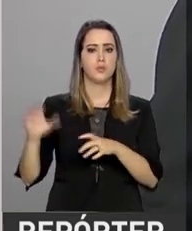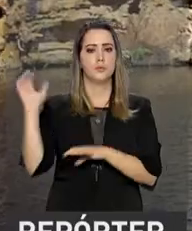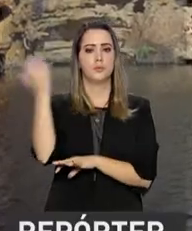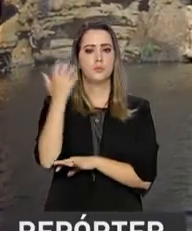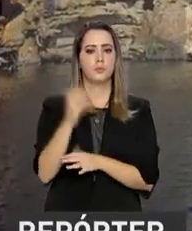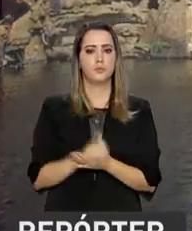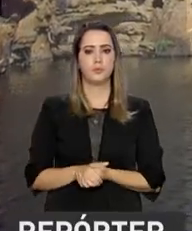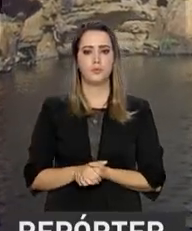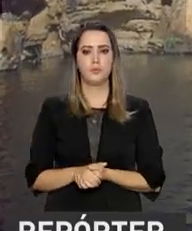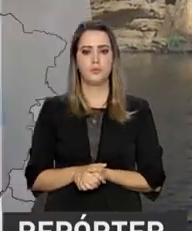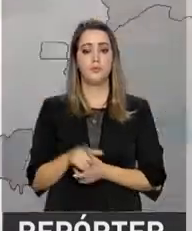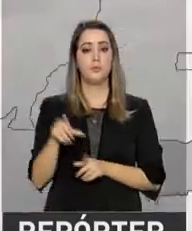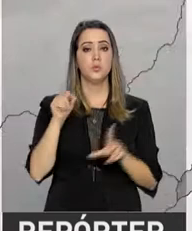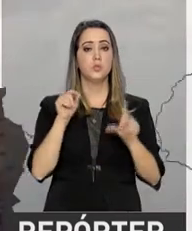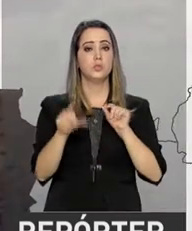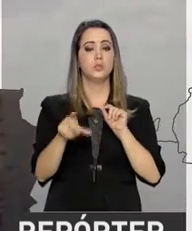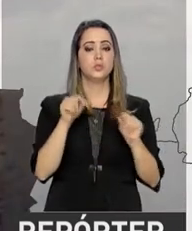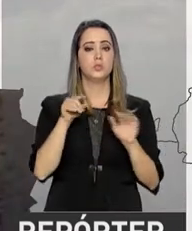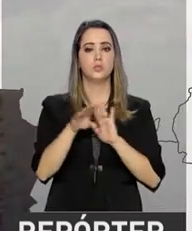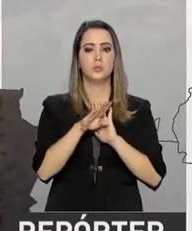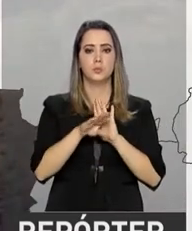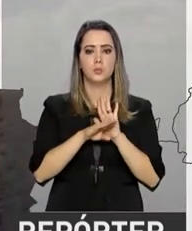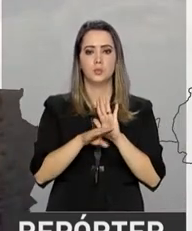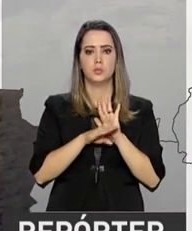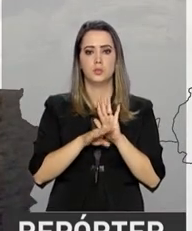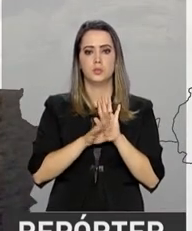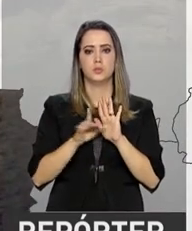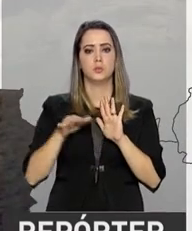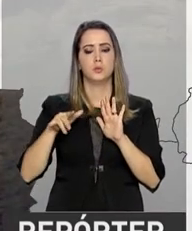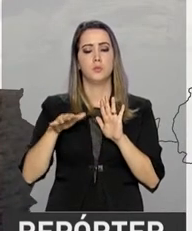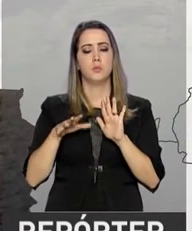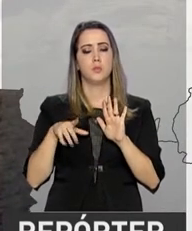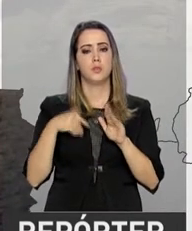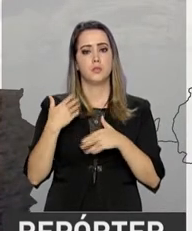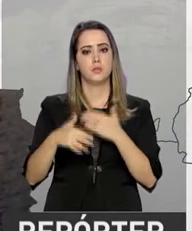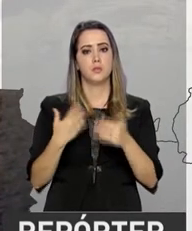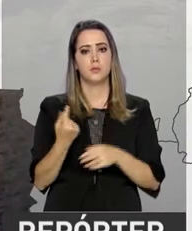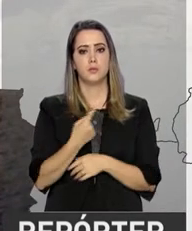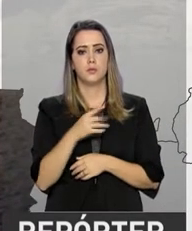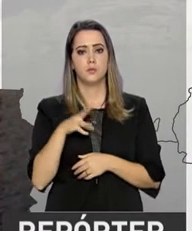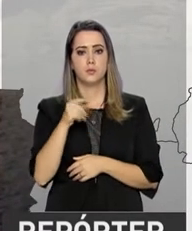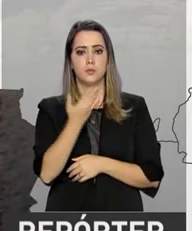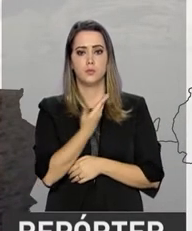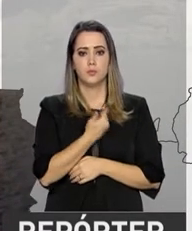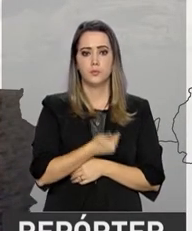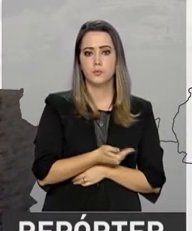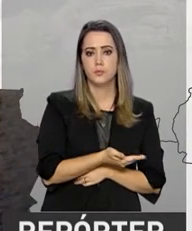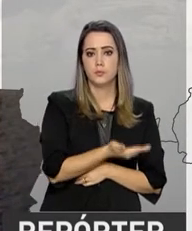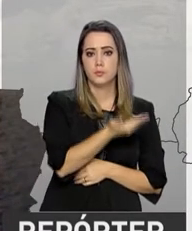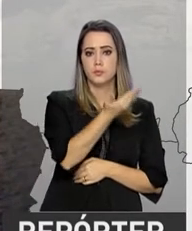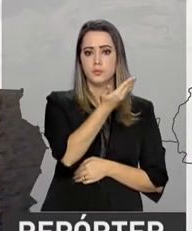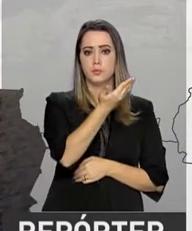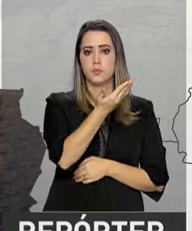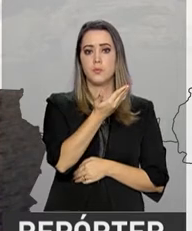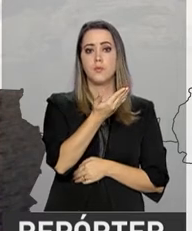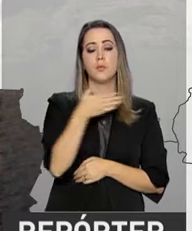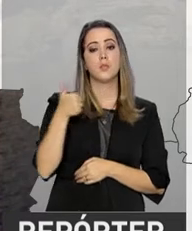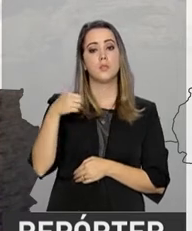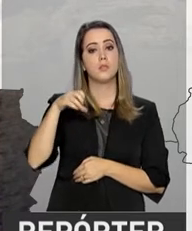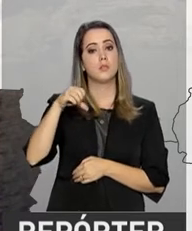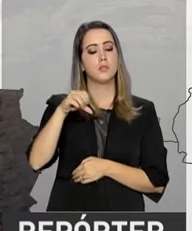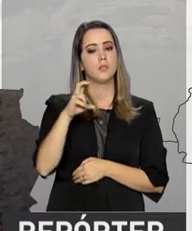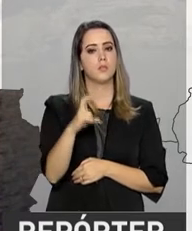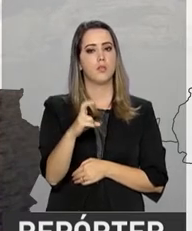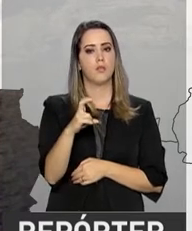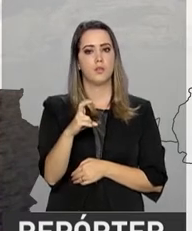vão ser selecionados projetos para serem desenvolvidos numa área de 195 municípios na região da bacia do são